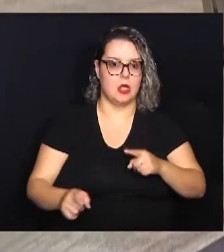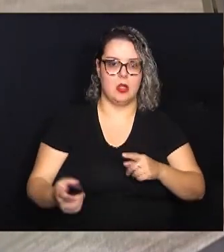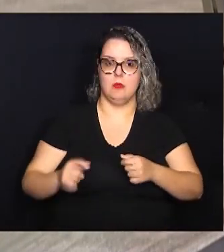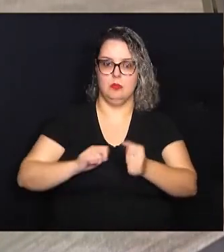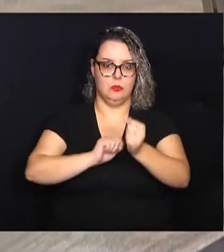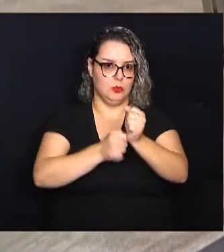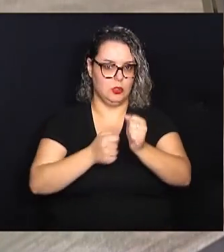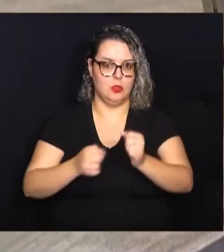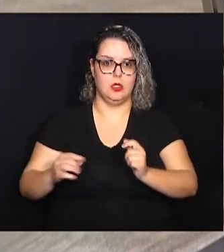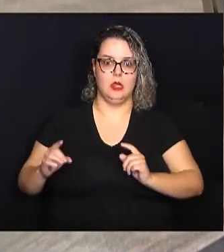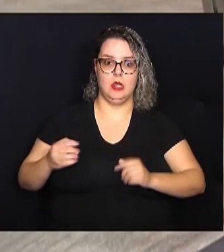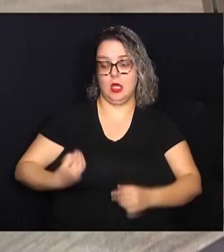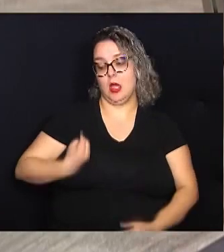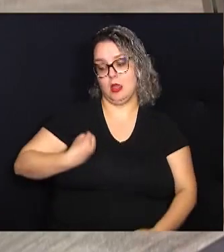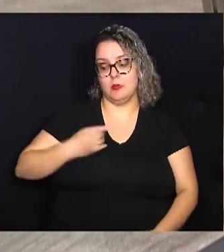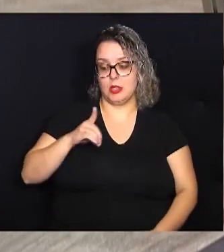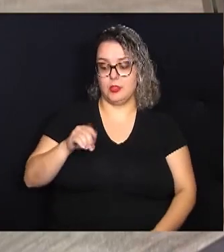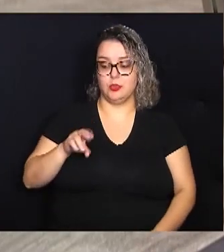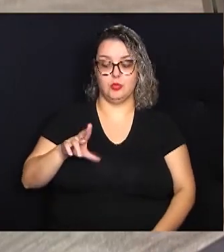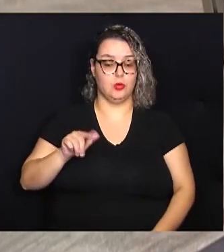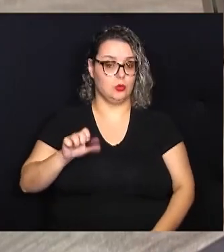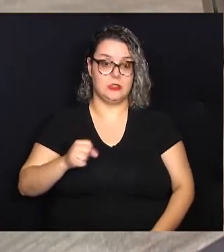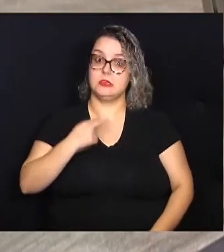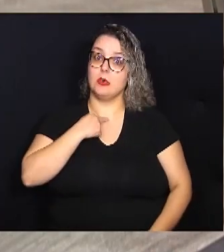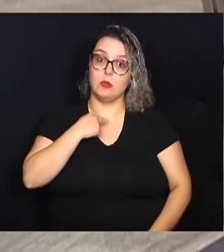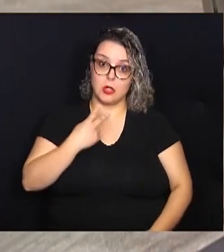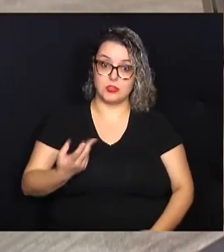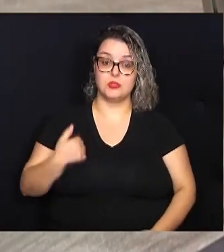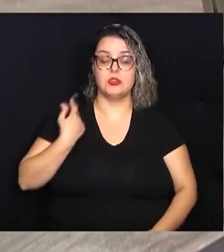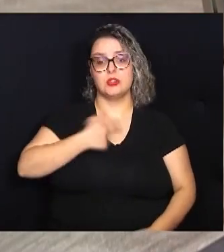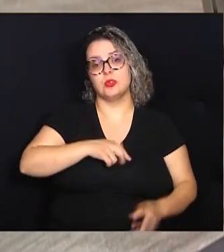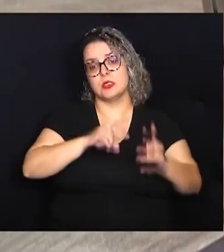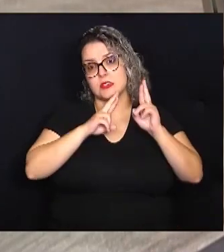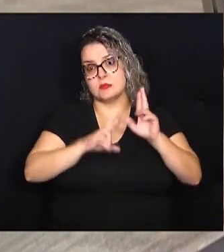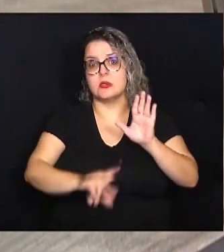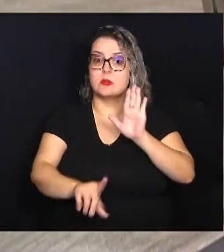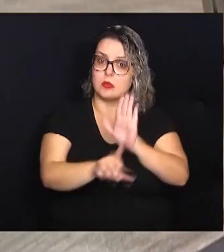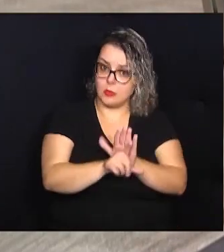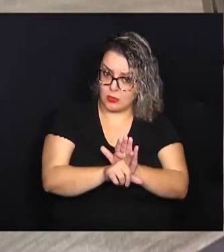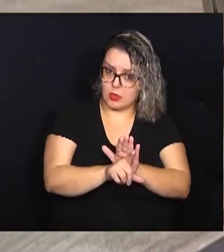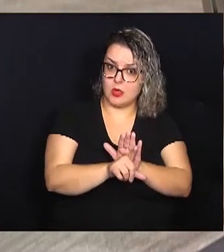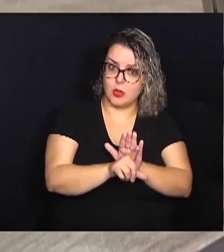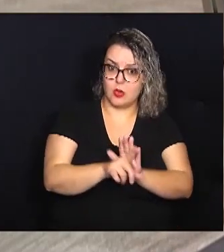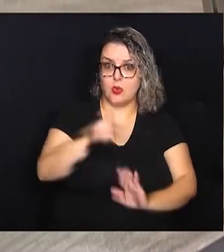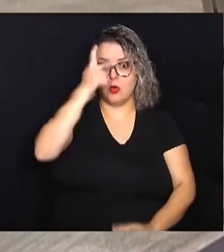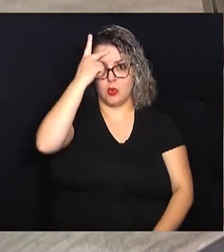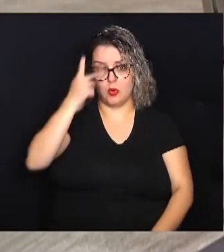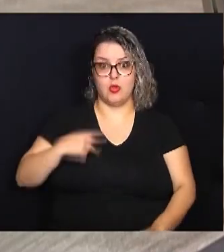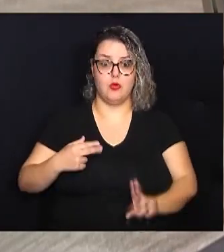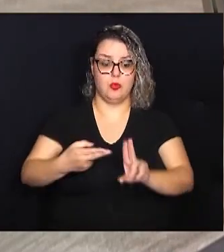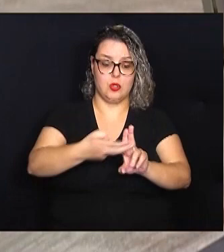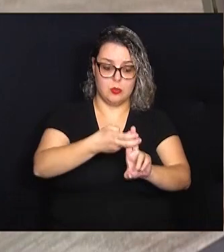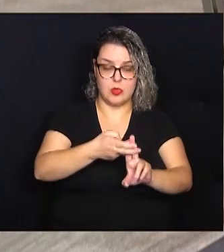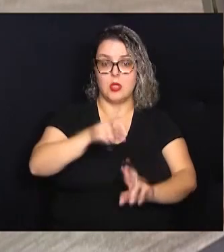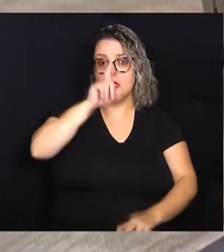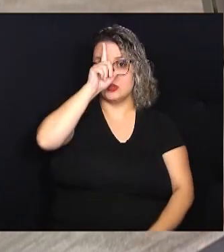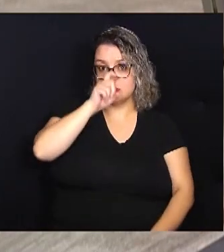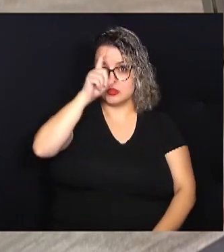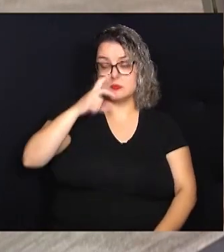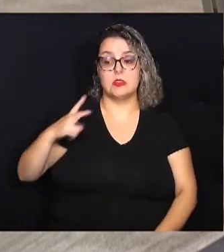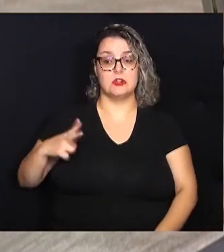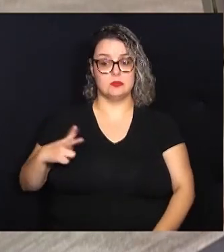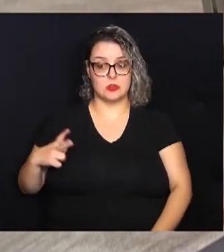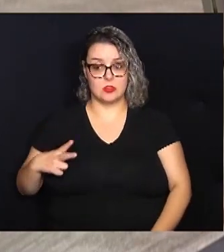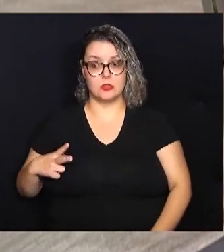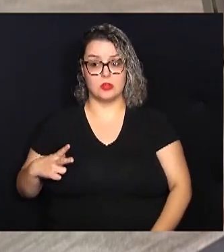bloquear a presença das doulas. E a gente espera também que com a legislação, o próprio SUS e os hospitais privados